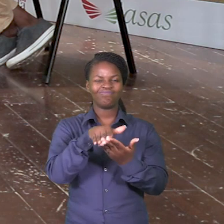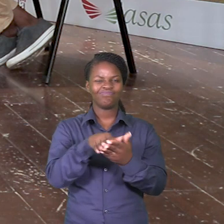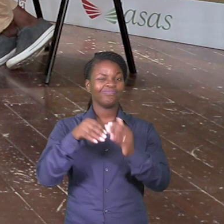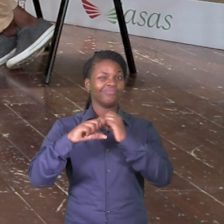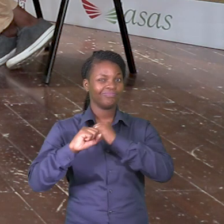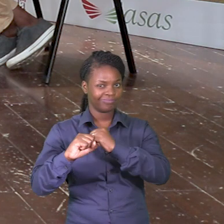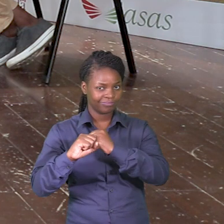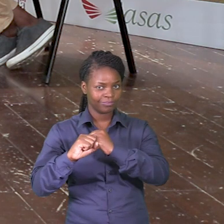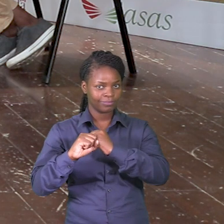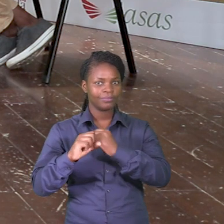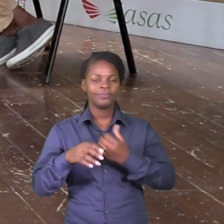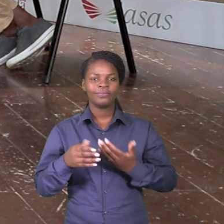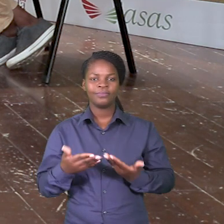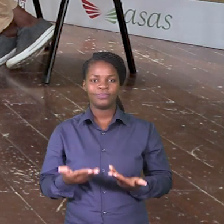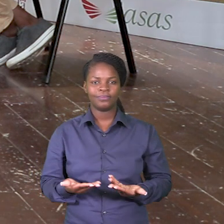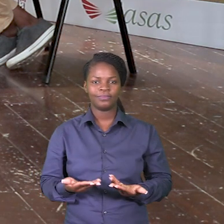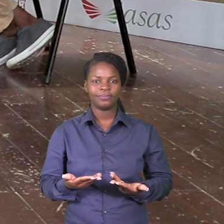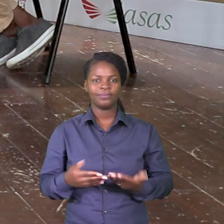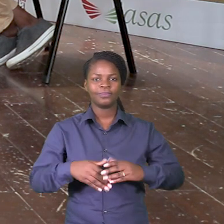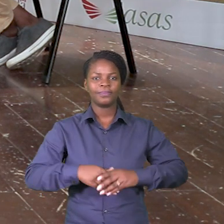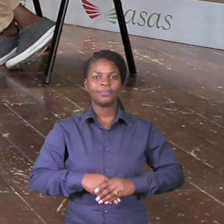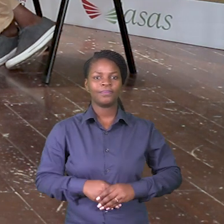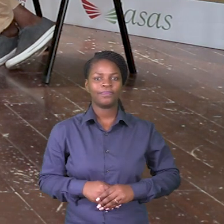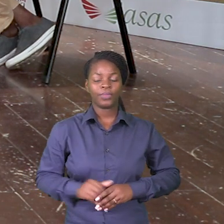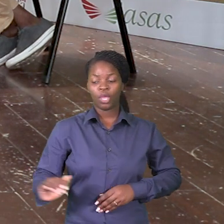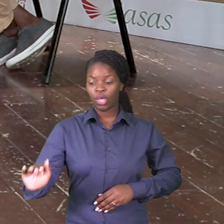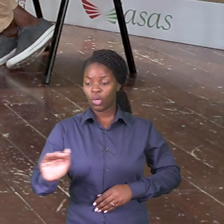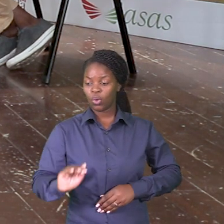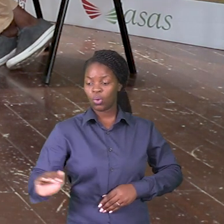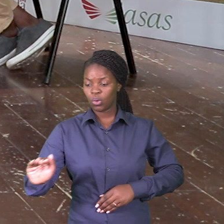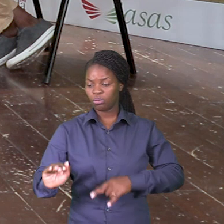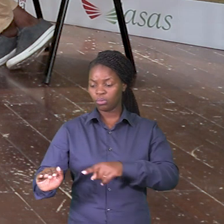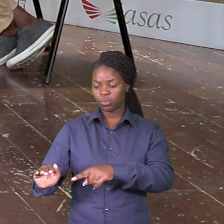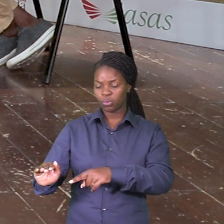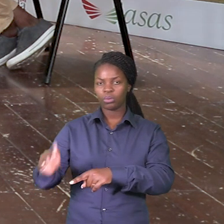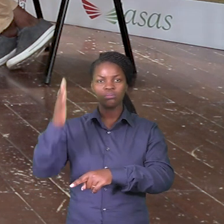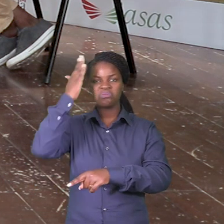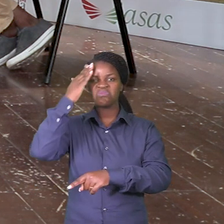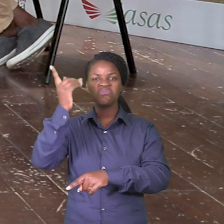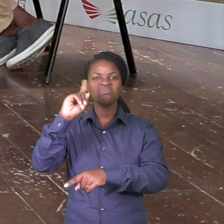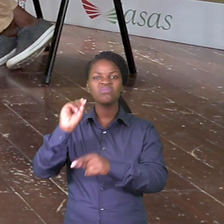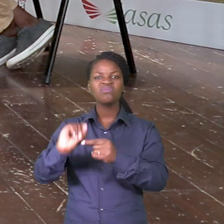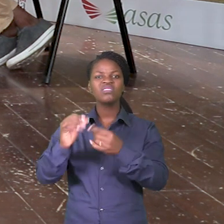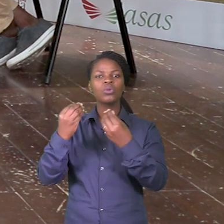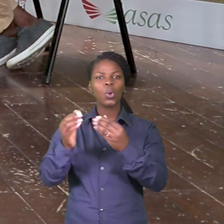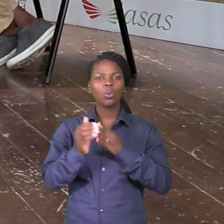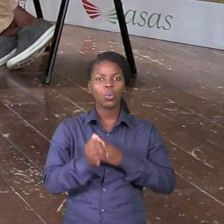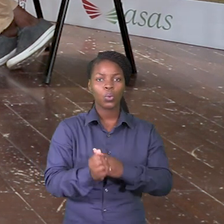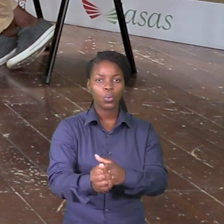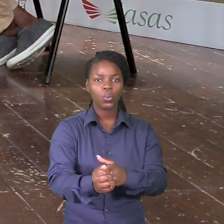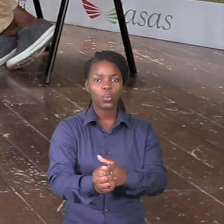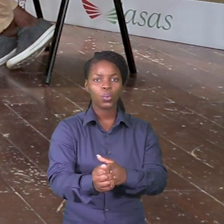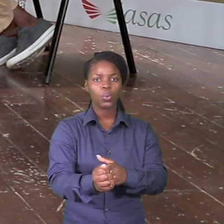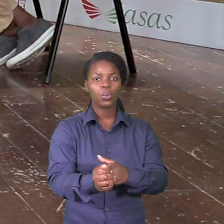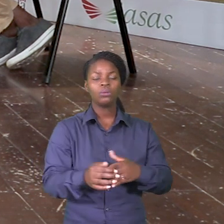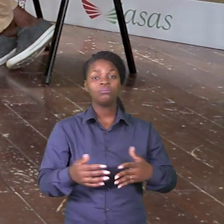tipo de violência sexual Ah se e a a comunidade não não sabe como deve ser